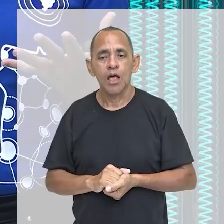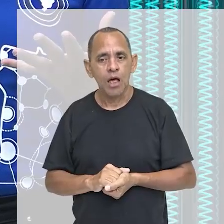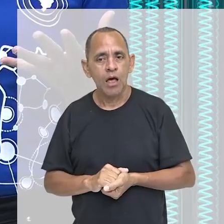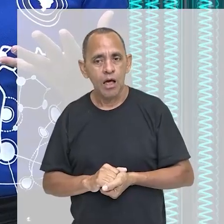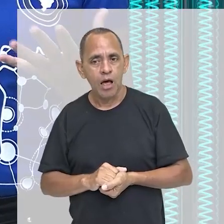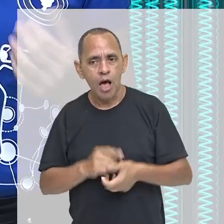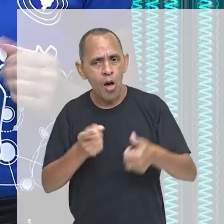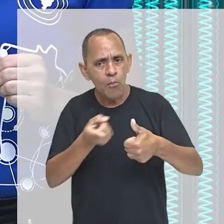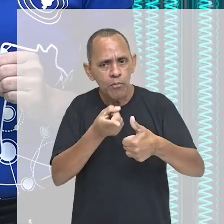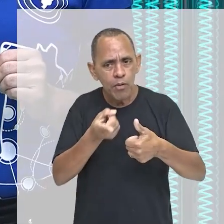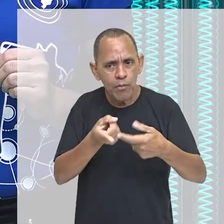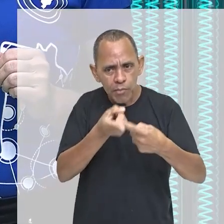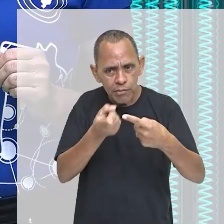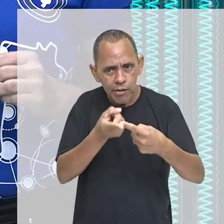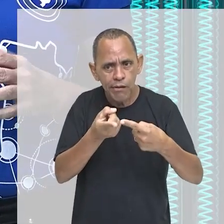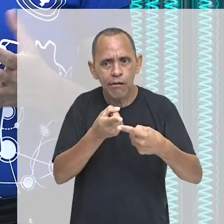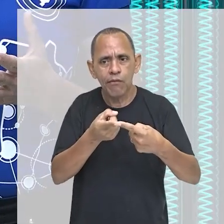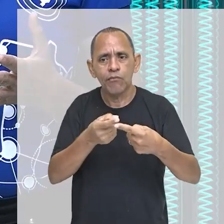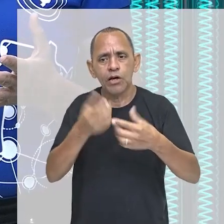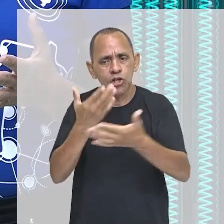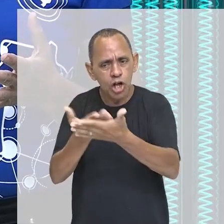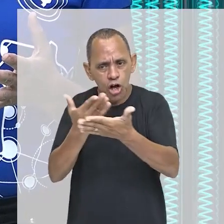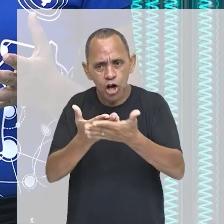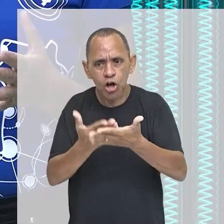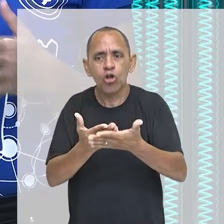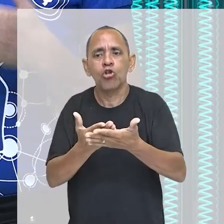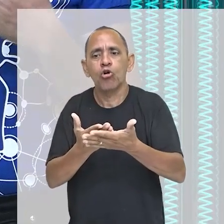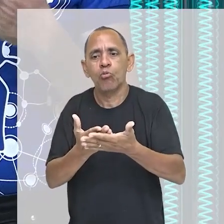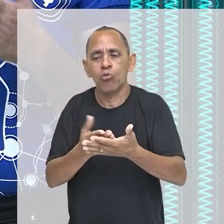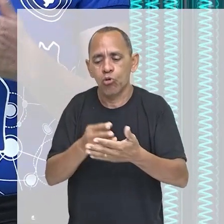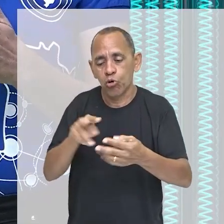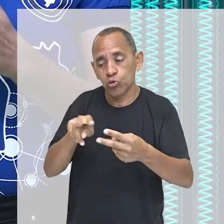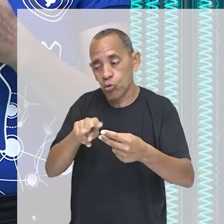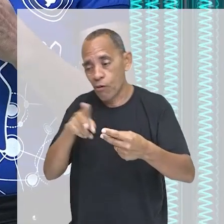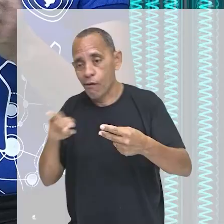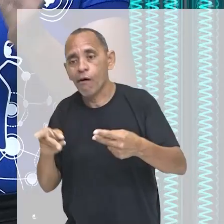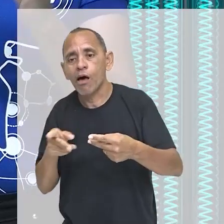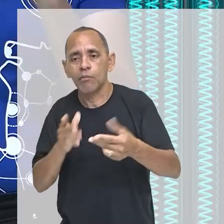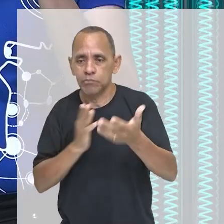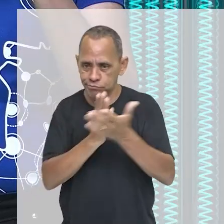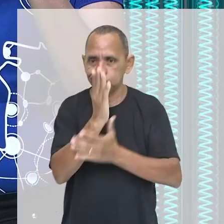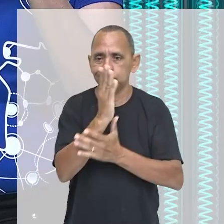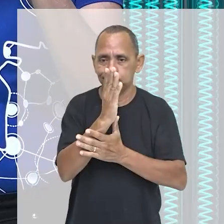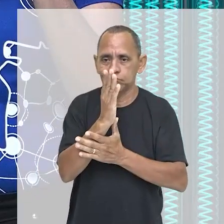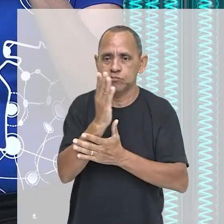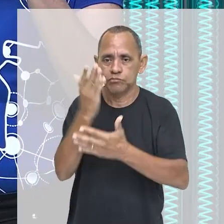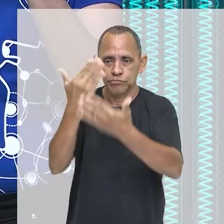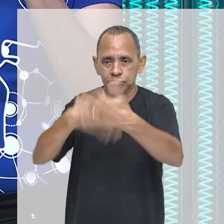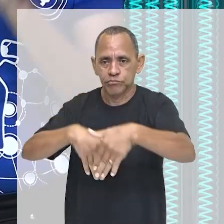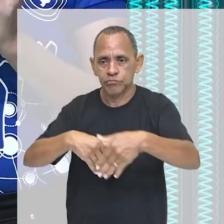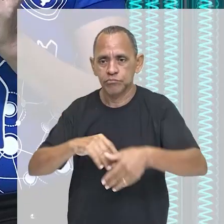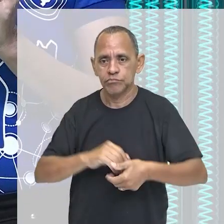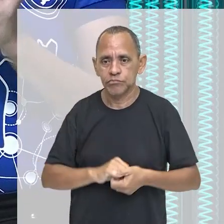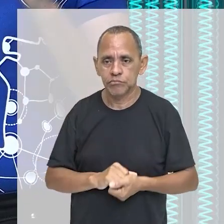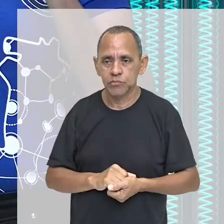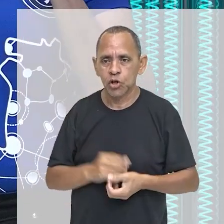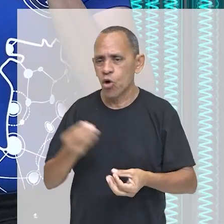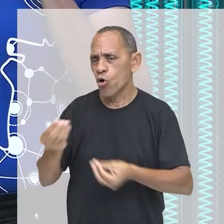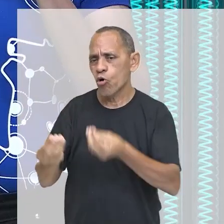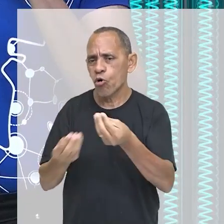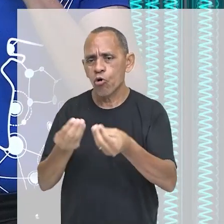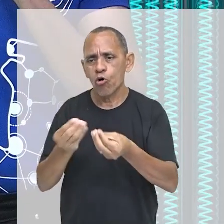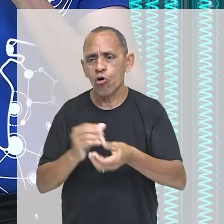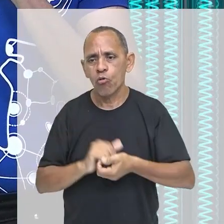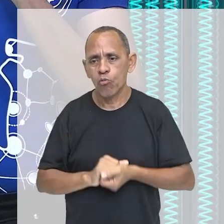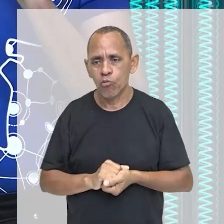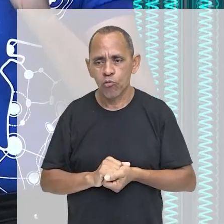estudou muito e a segunda, ela passou no exame. Então, qual foi o ponto de ligação dessas duas frases? Qual